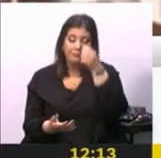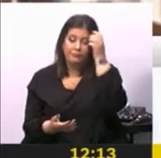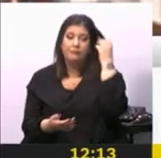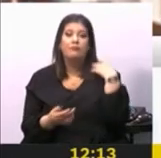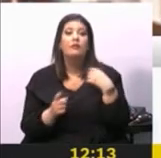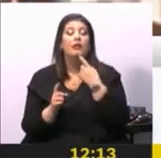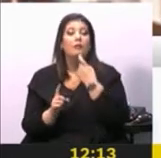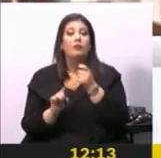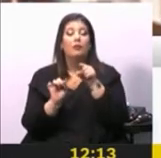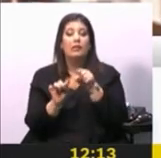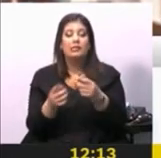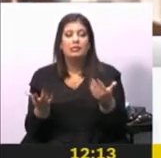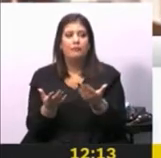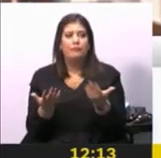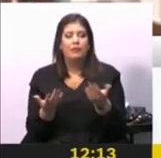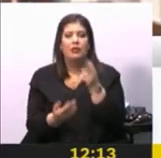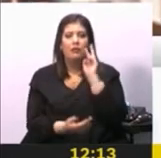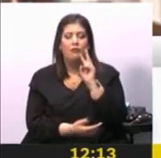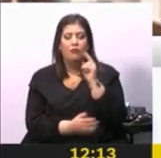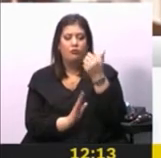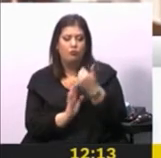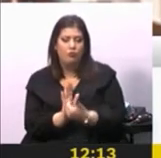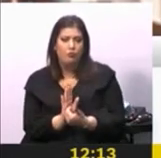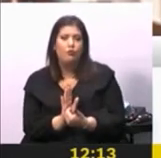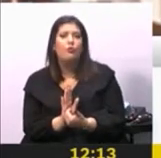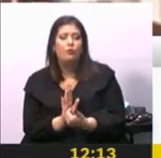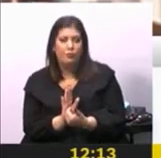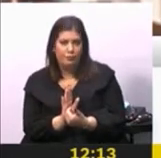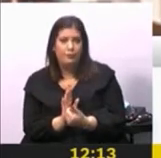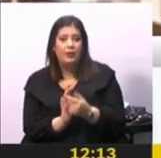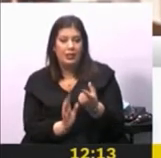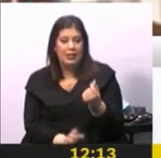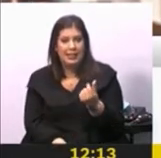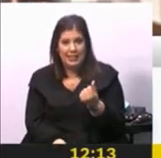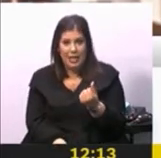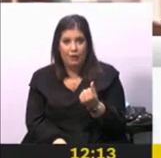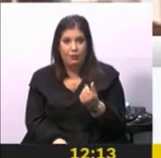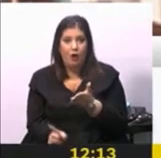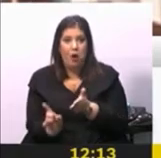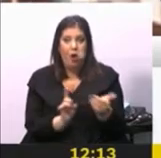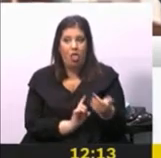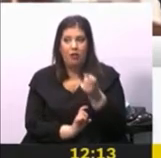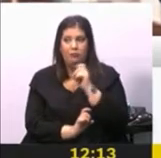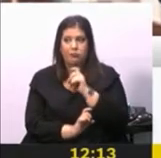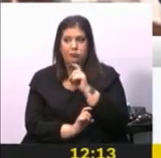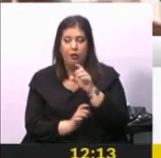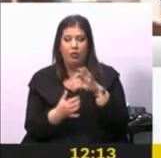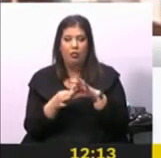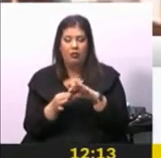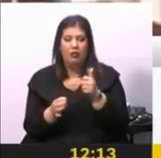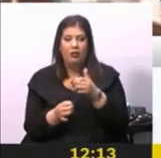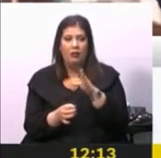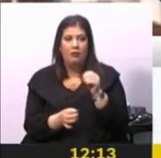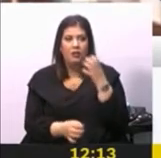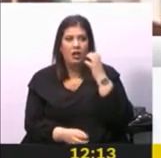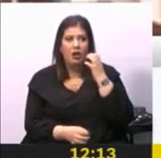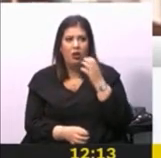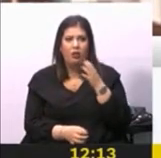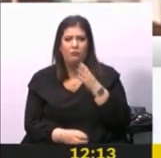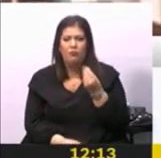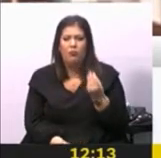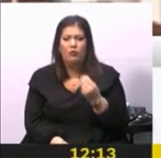perguntar, assistimos aqui, através desta peça, que o dinheiro que alegadamente foi desviado do BES Angola passou por